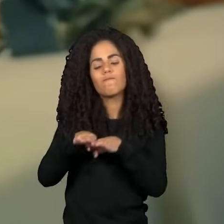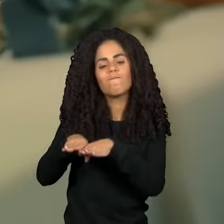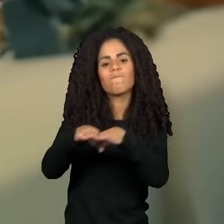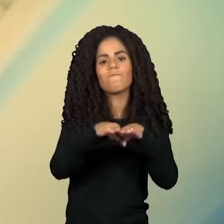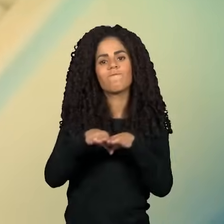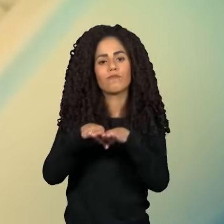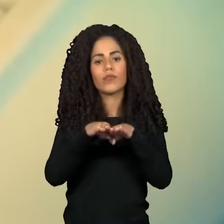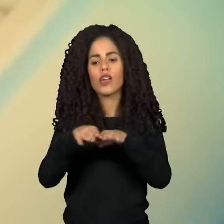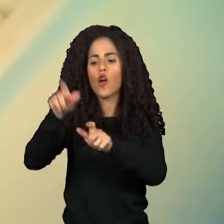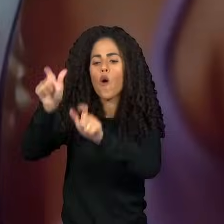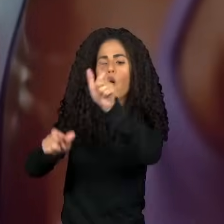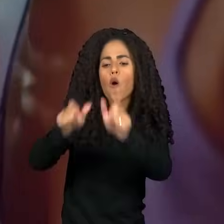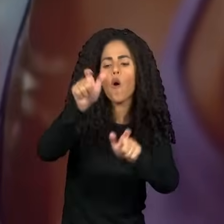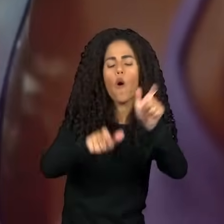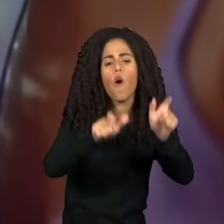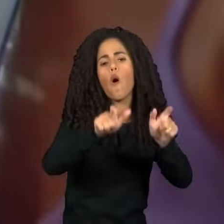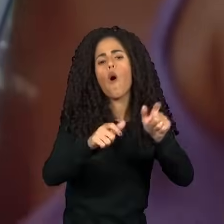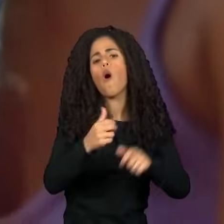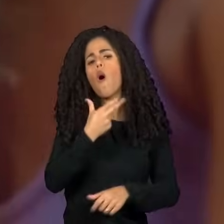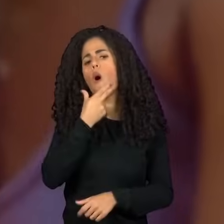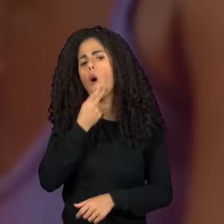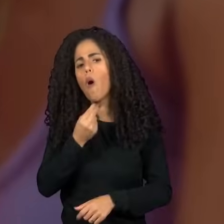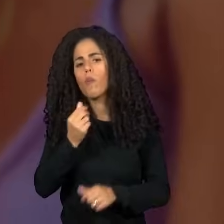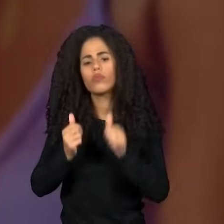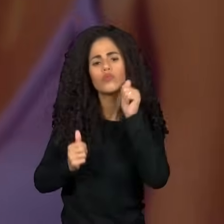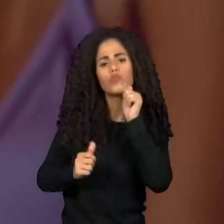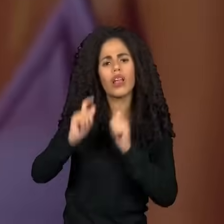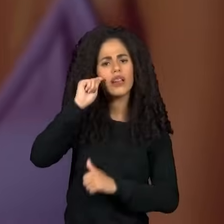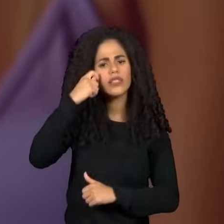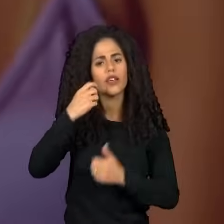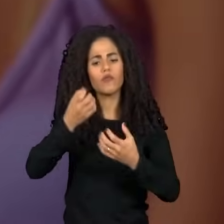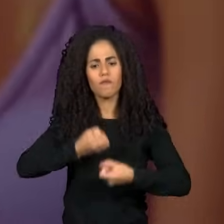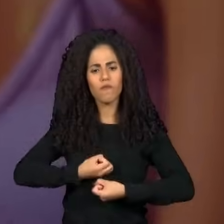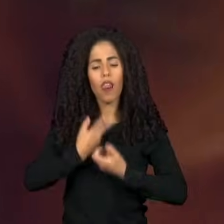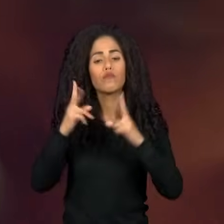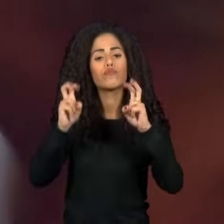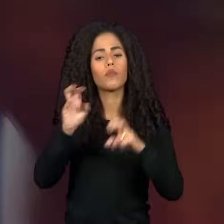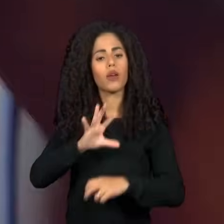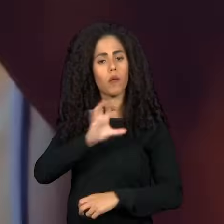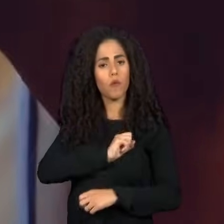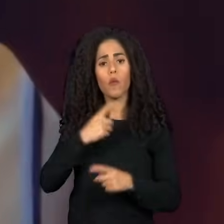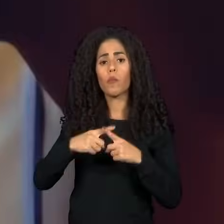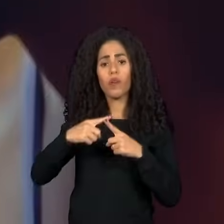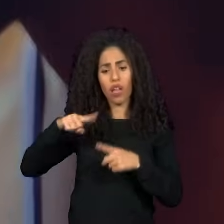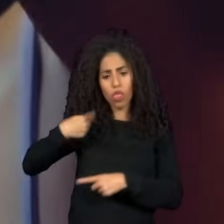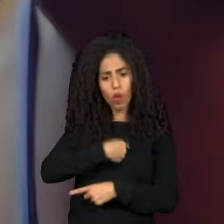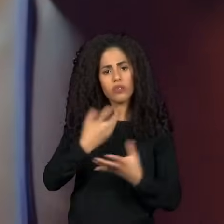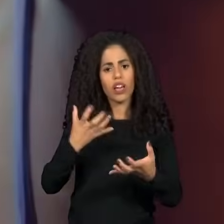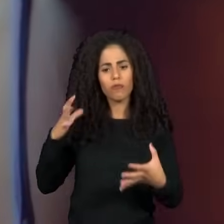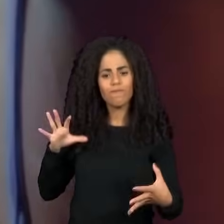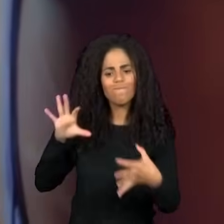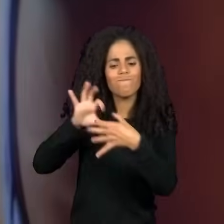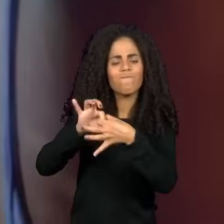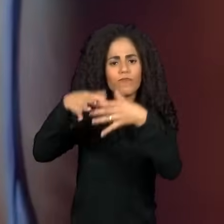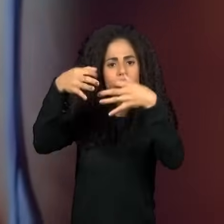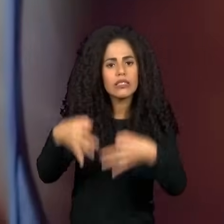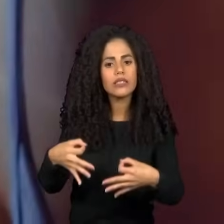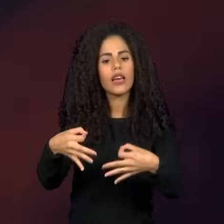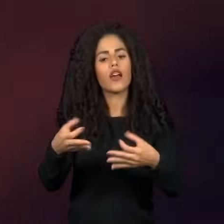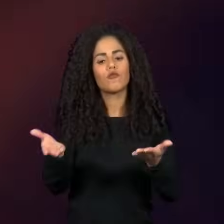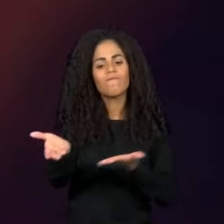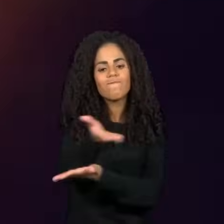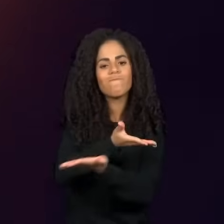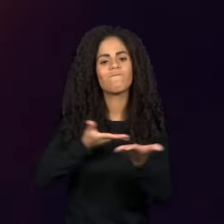homens negros falando de amor, porque querem se reconectar. Nós queremos nos reconectar com a nossa